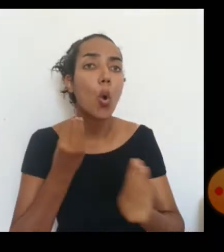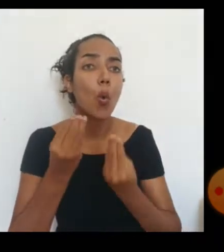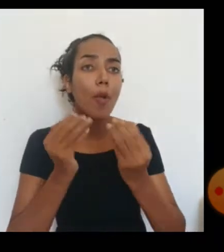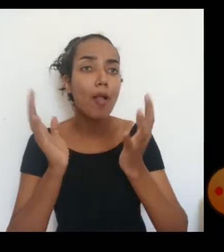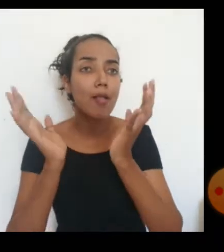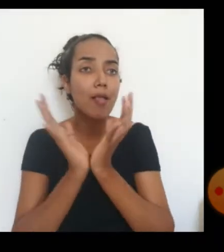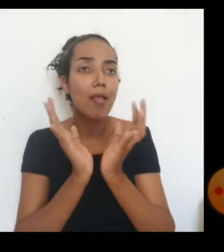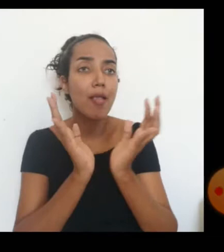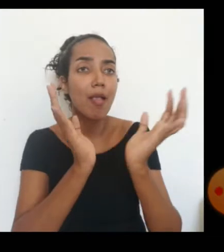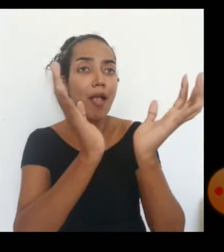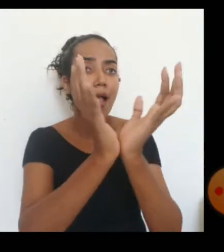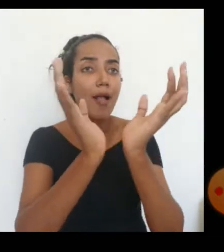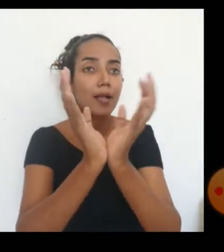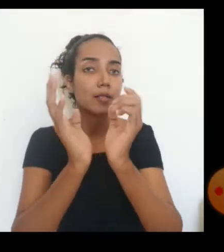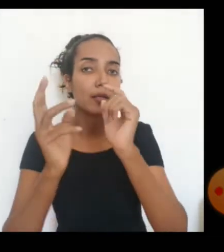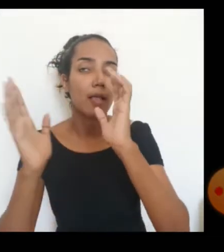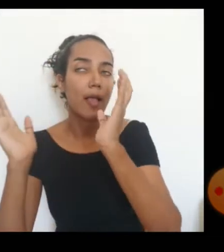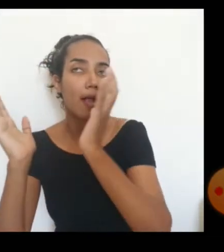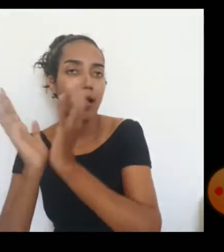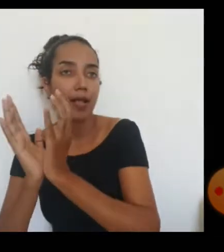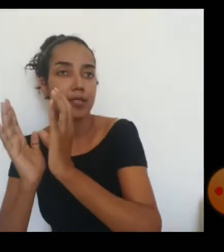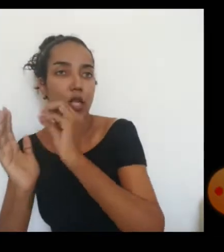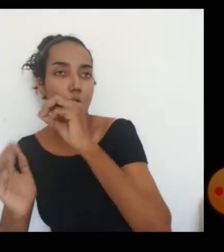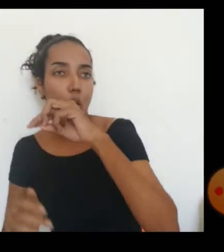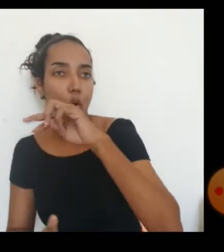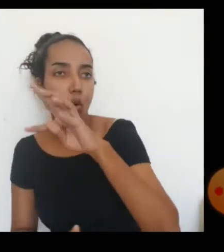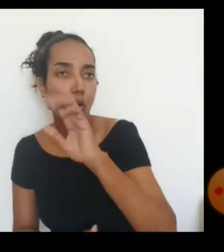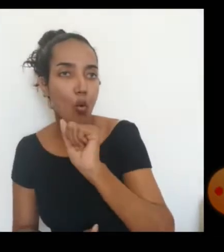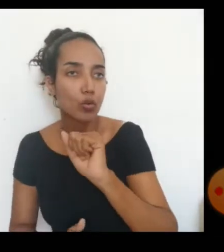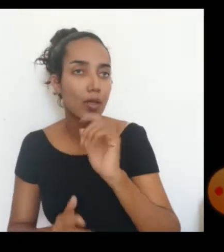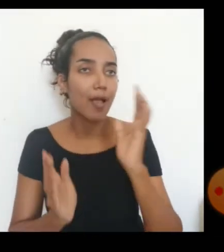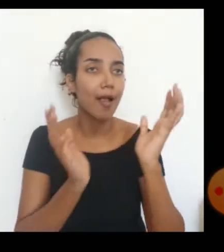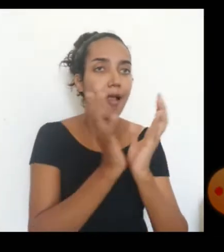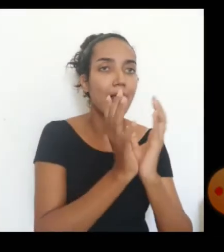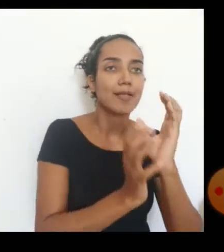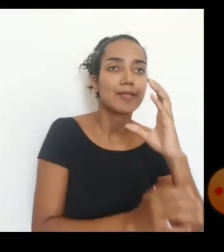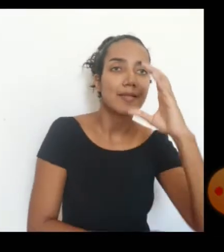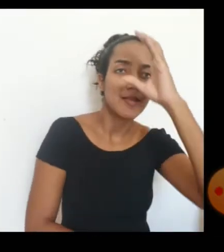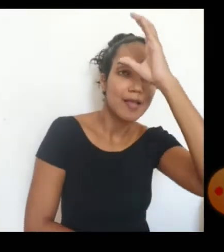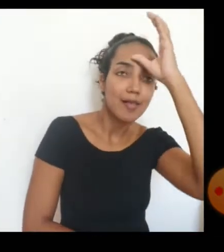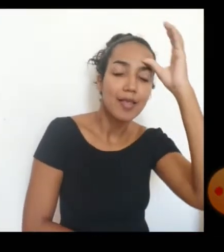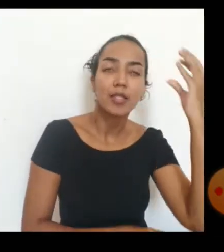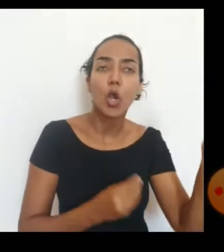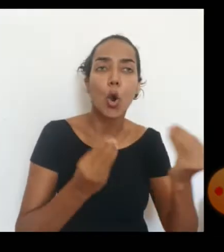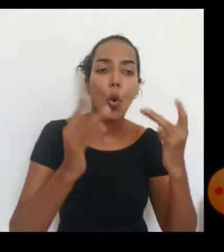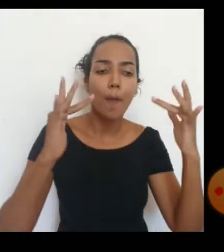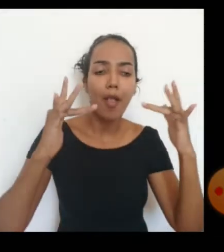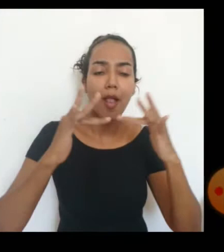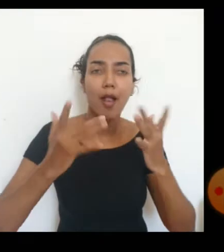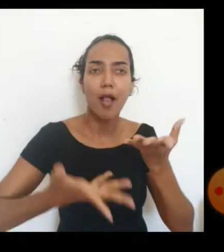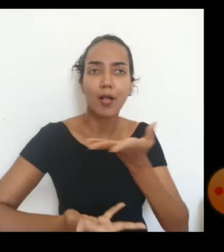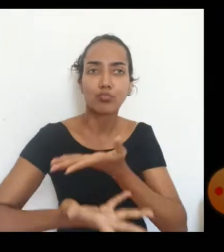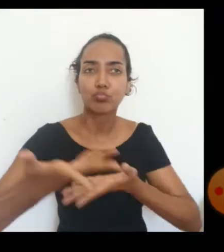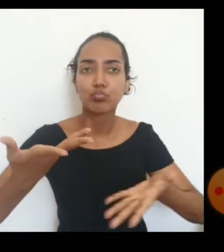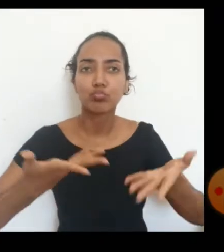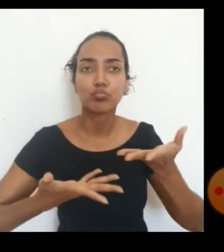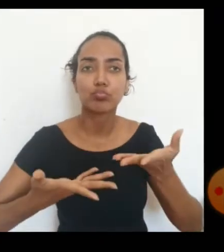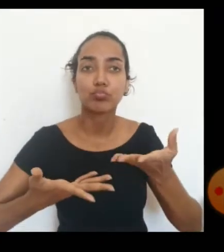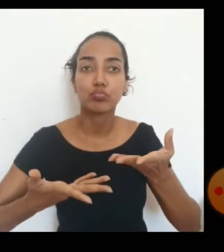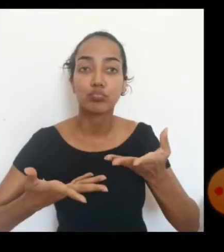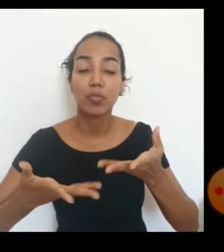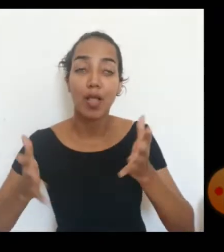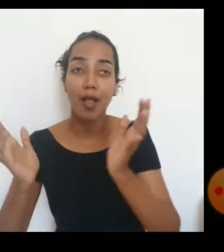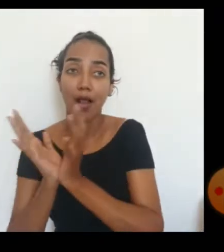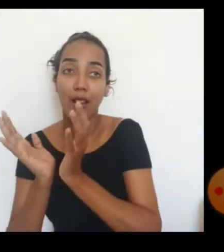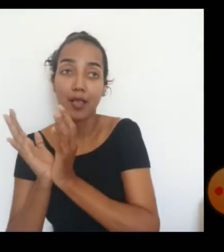conta com a classe cliente? Já que a gente afirmou previamente que toda conta possui